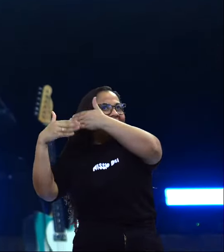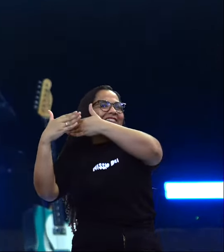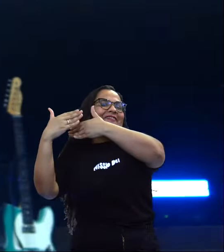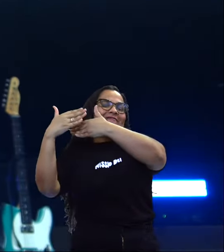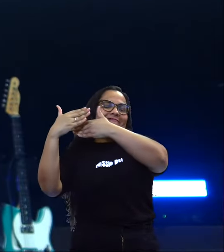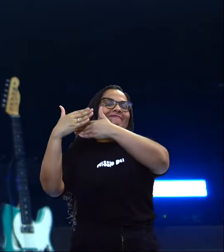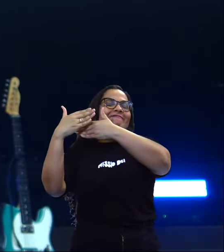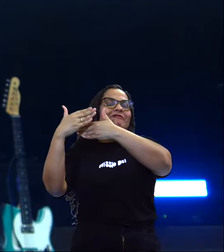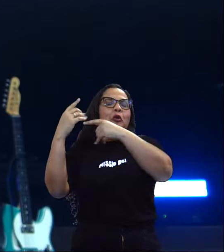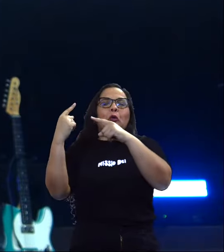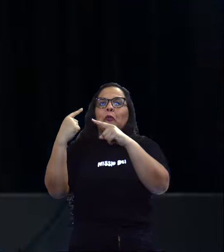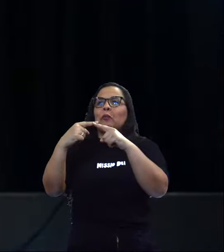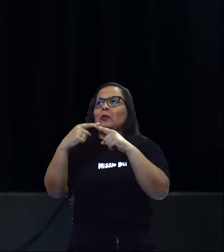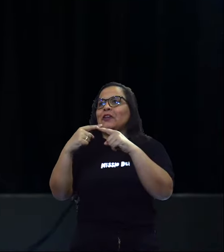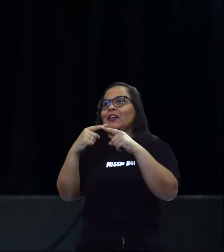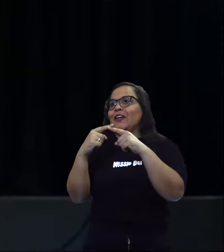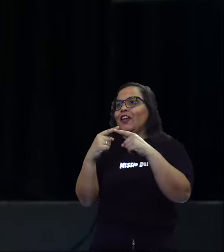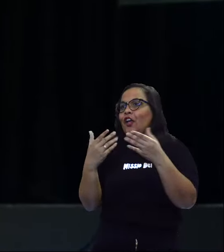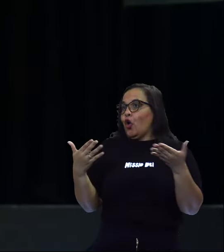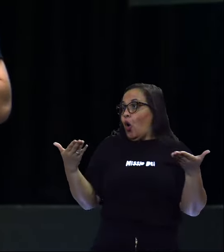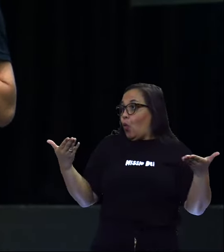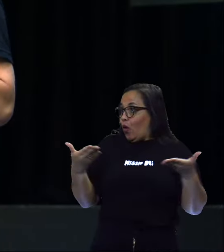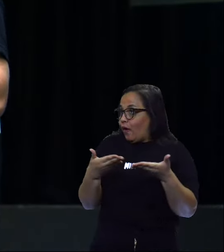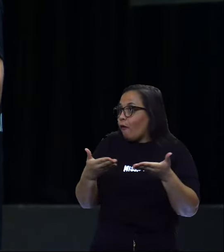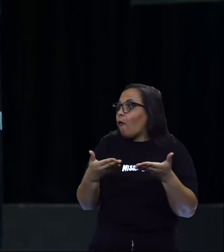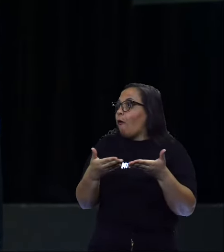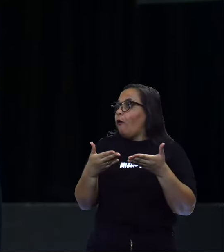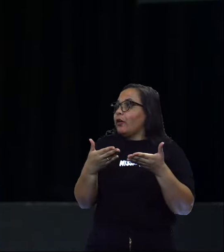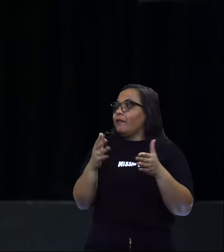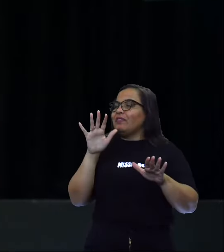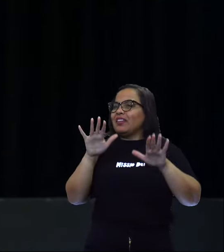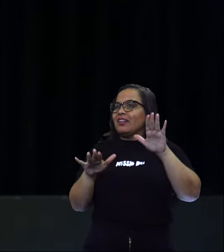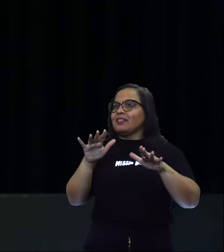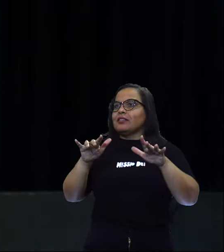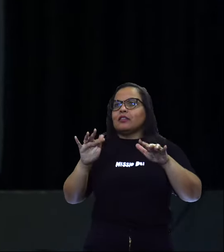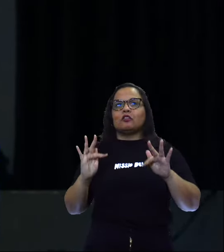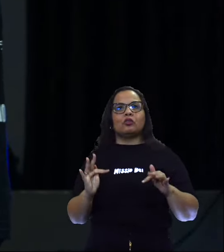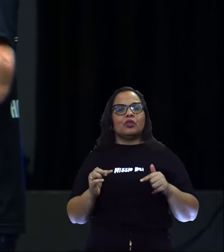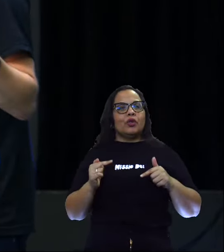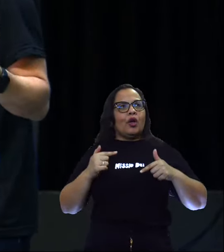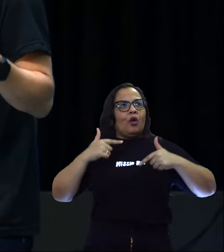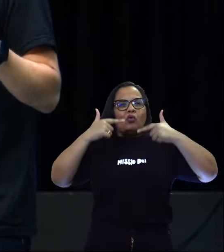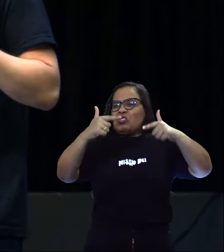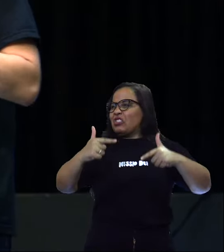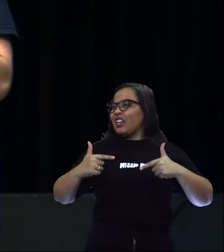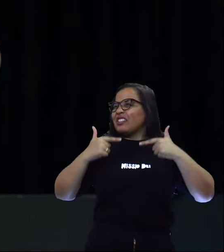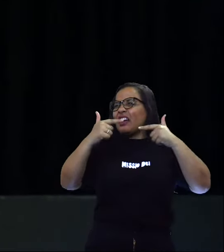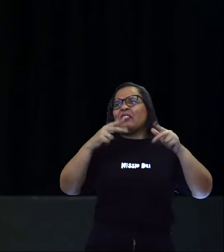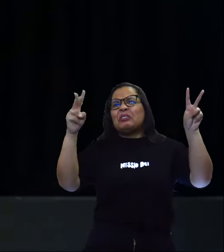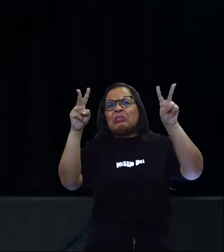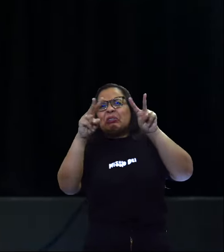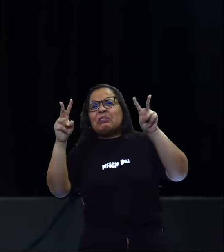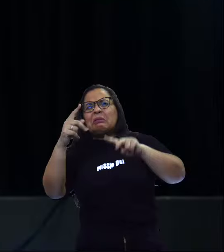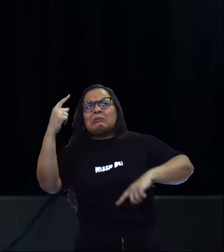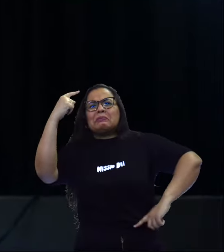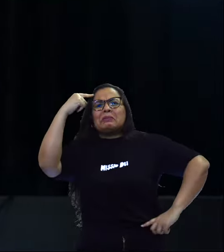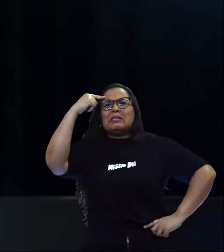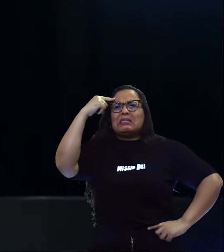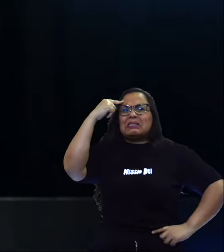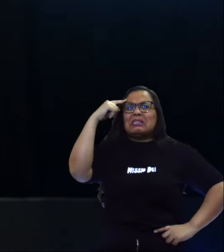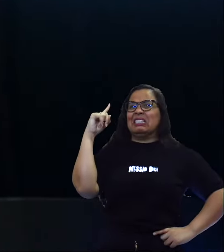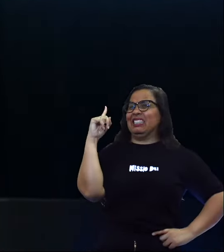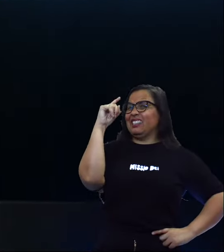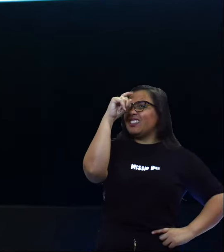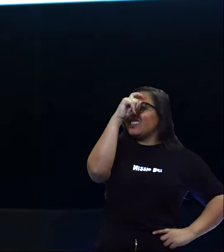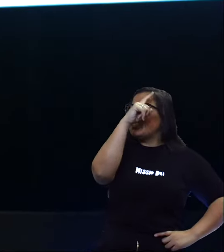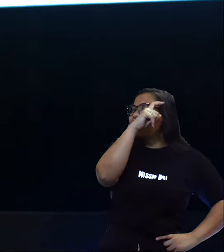grande, é tão complicado, é tão difícil, que eu acho que a gente preferia ter morrido no deserto, ou ter morrido no Egito, ou vamos voltar para ver se existe misericórdia por